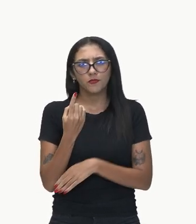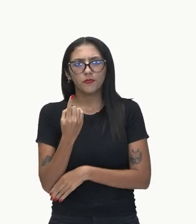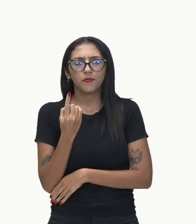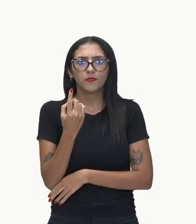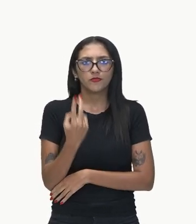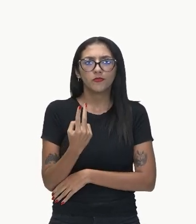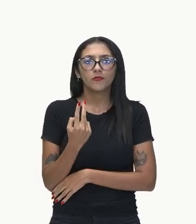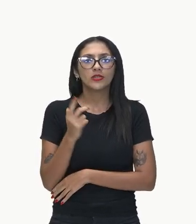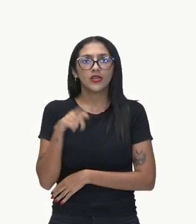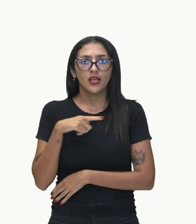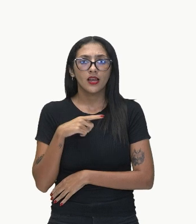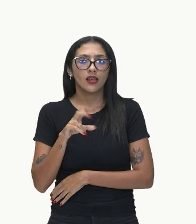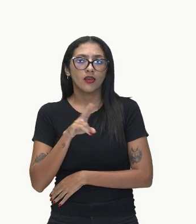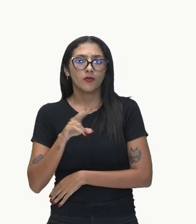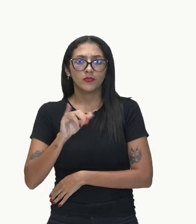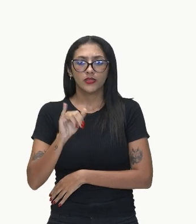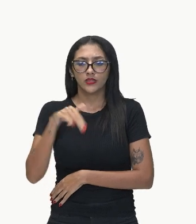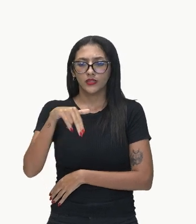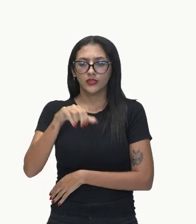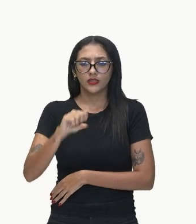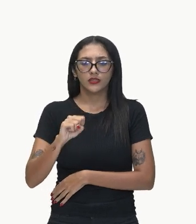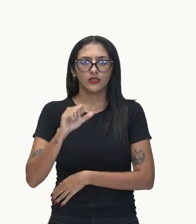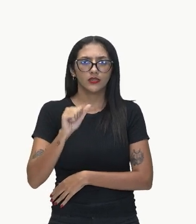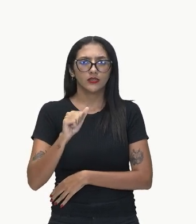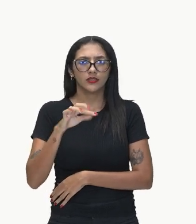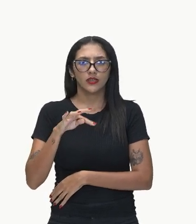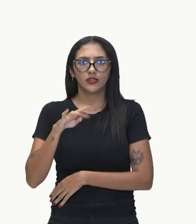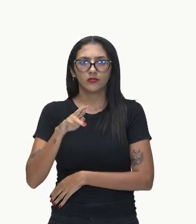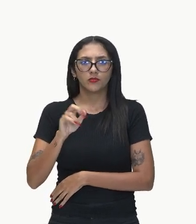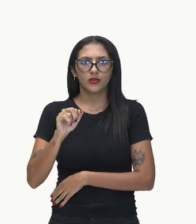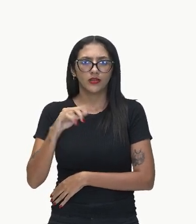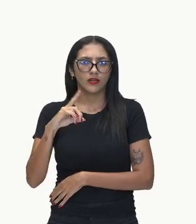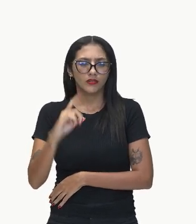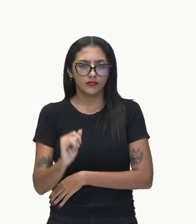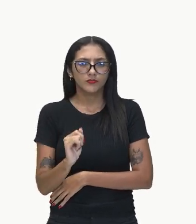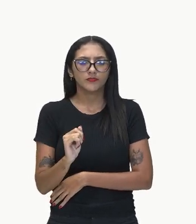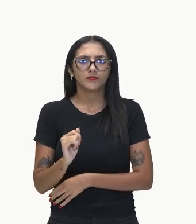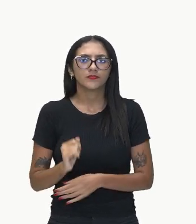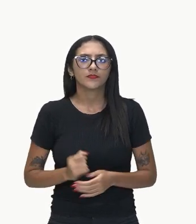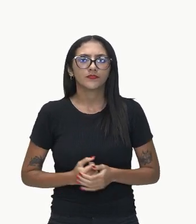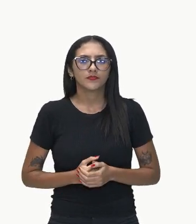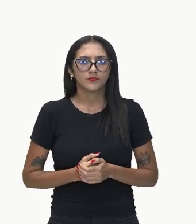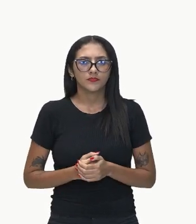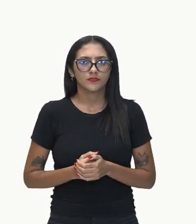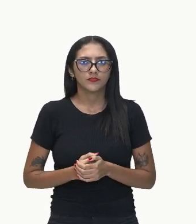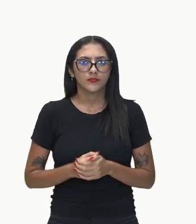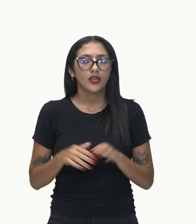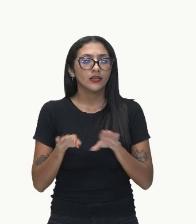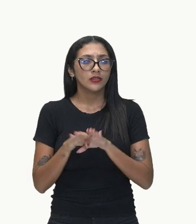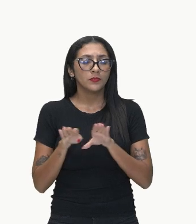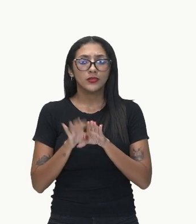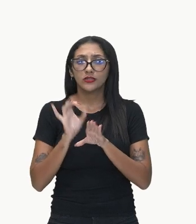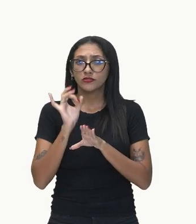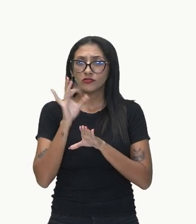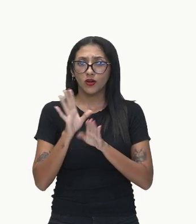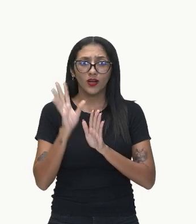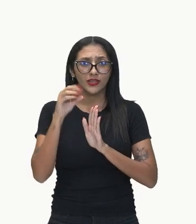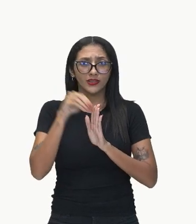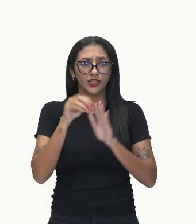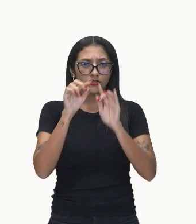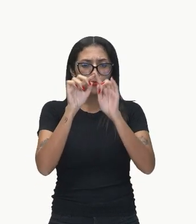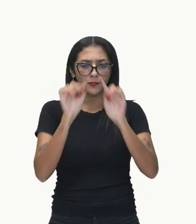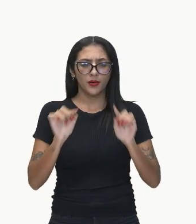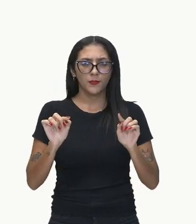uma cadeia insaturada. E se ela se fechou somente com carbonos, quer dizer que ela